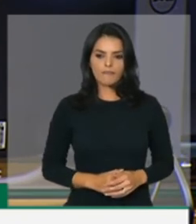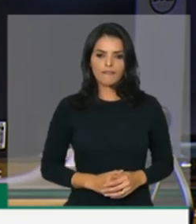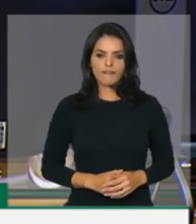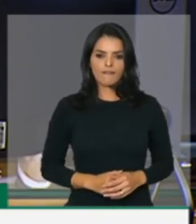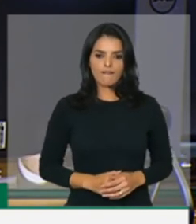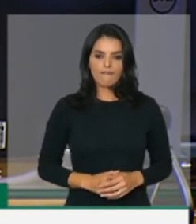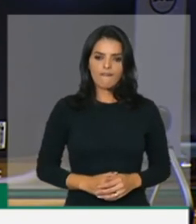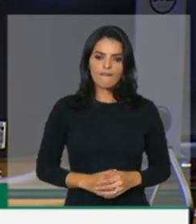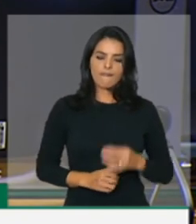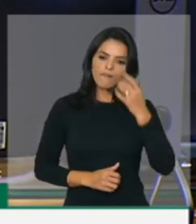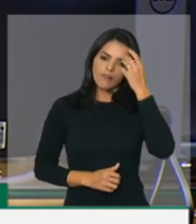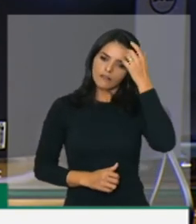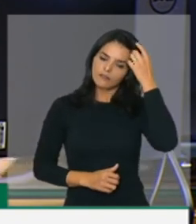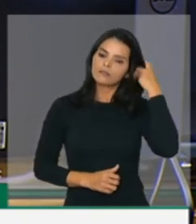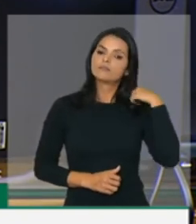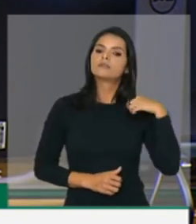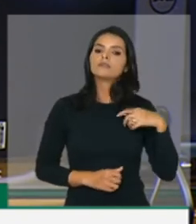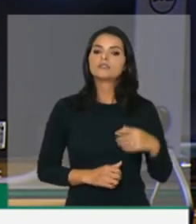Desculpe.